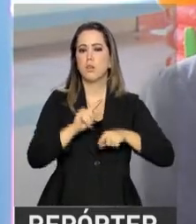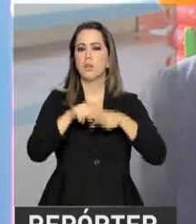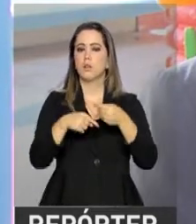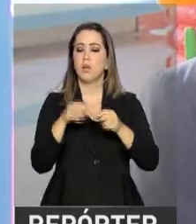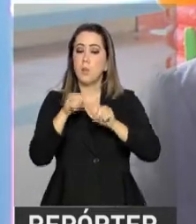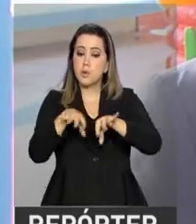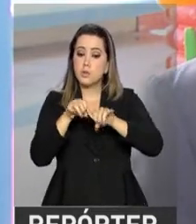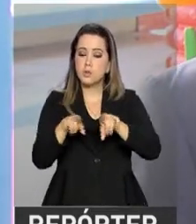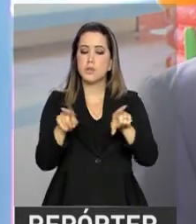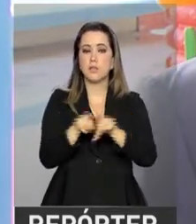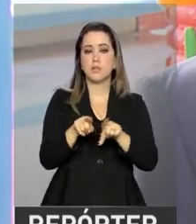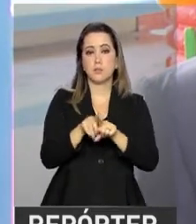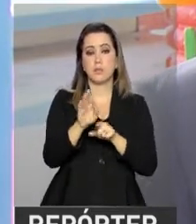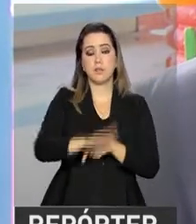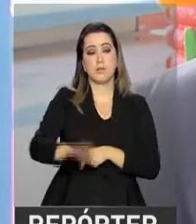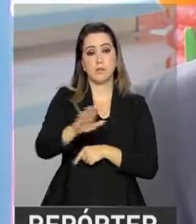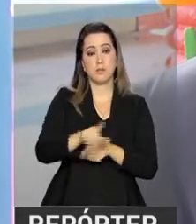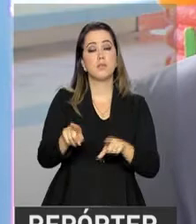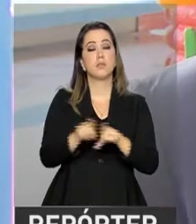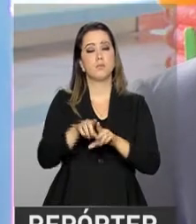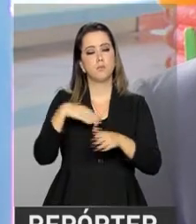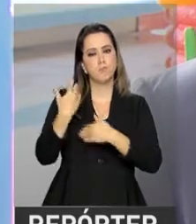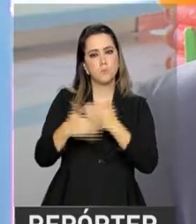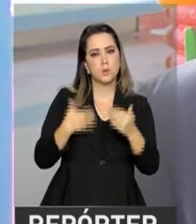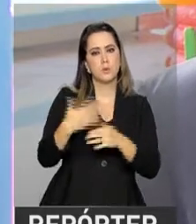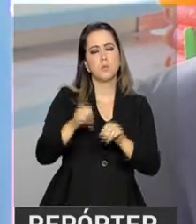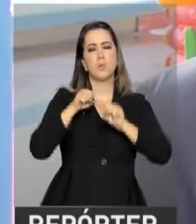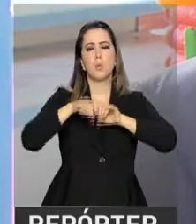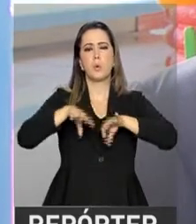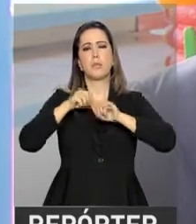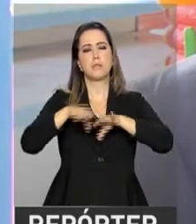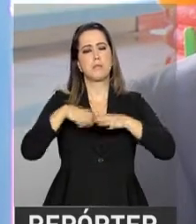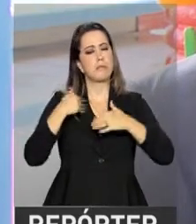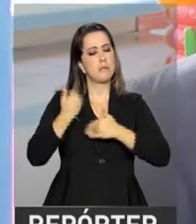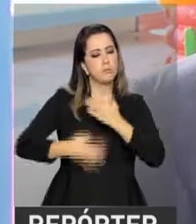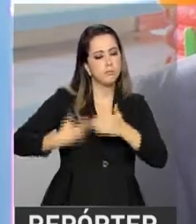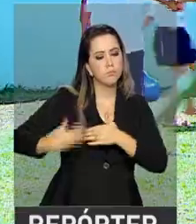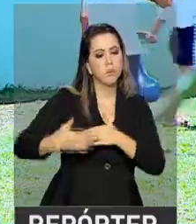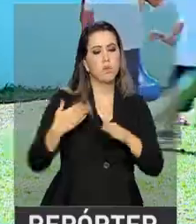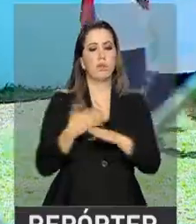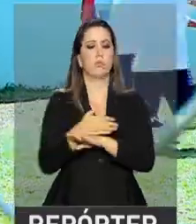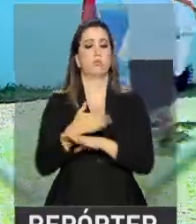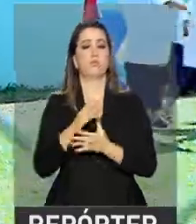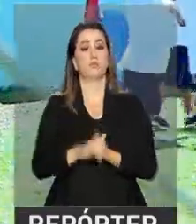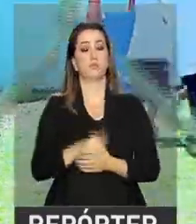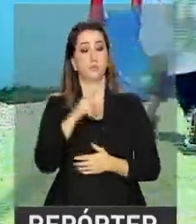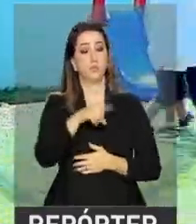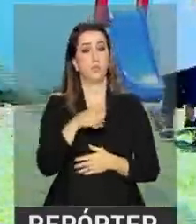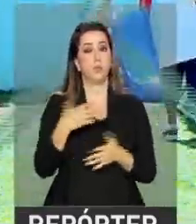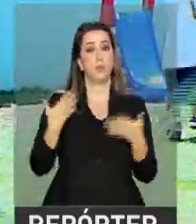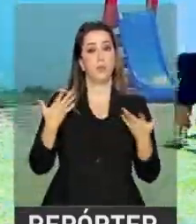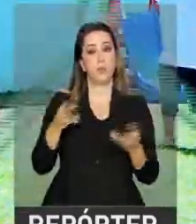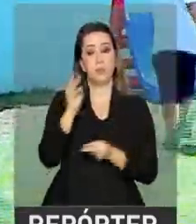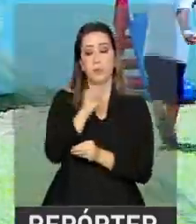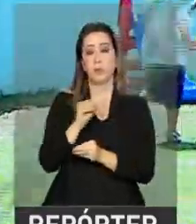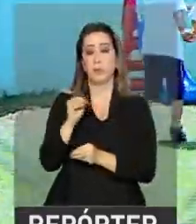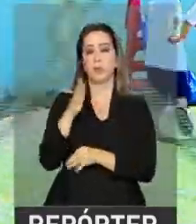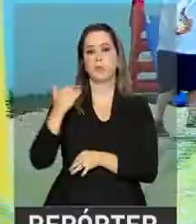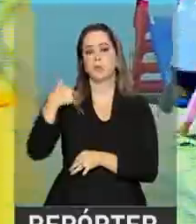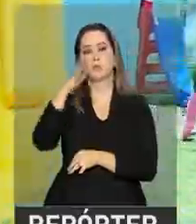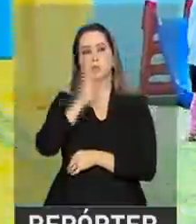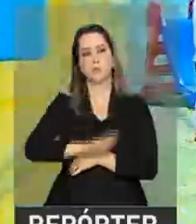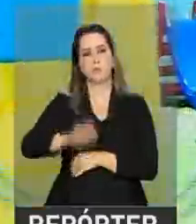então essas crianças aqui dentro já são desenvolvidas pedagogicamente a partir do momento que elas letras e para atender cada vez mais